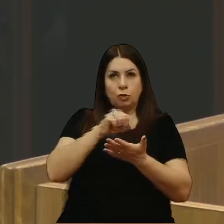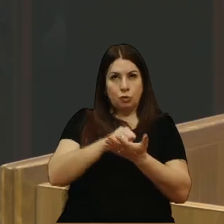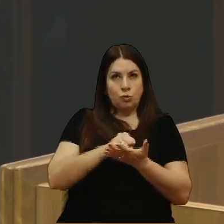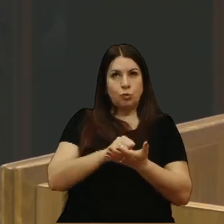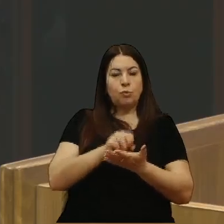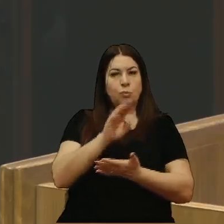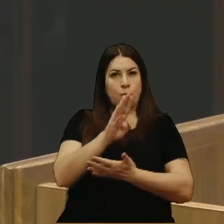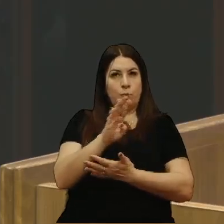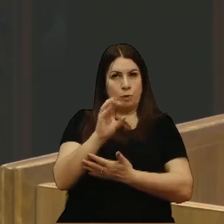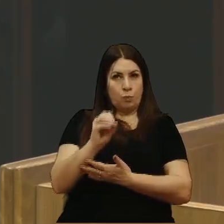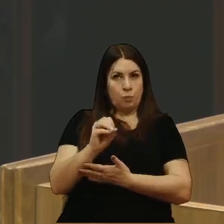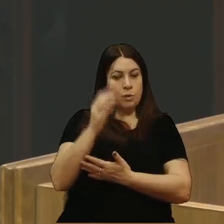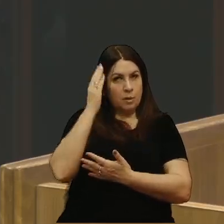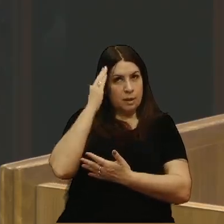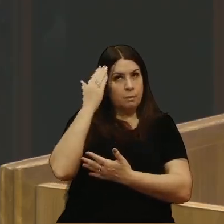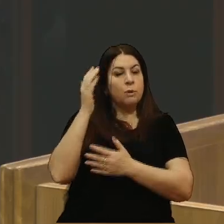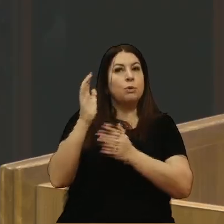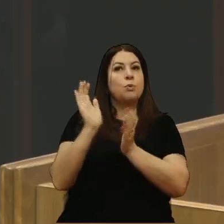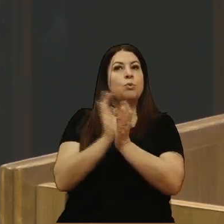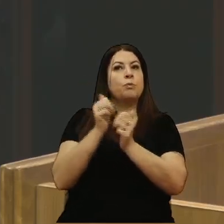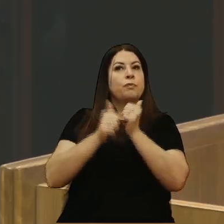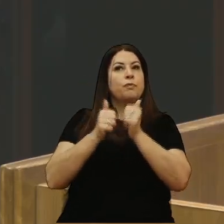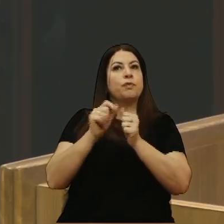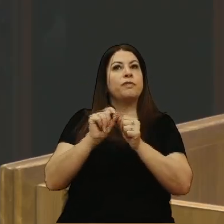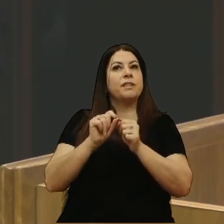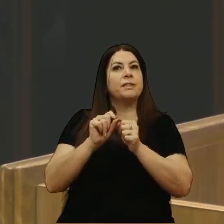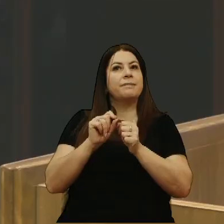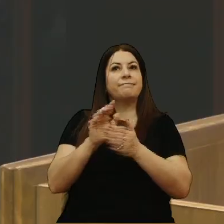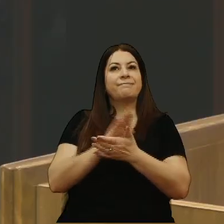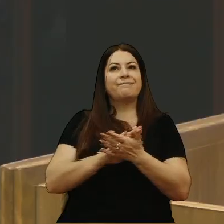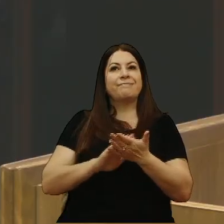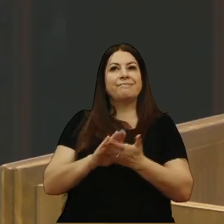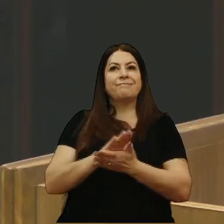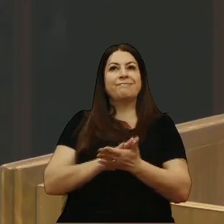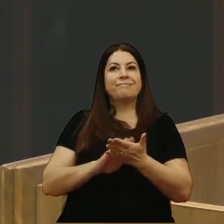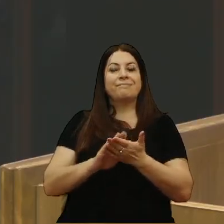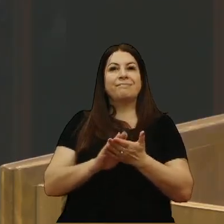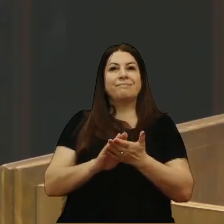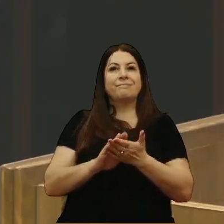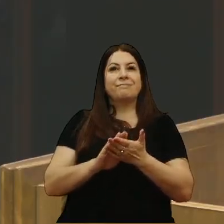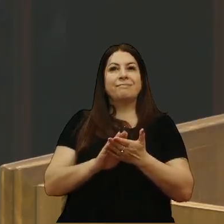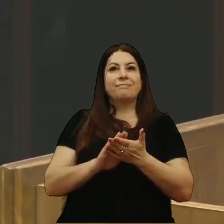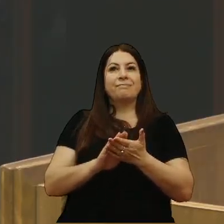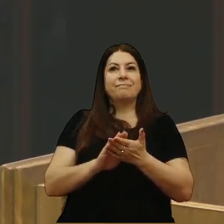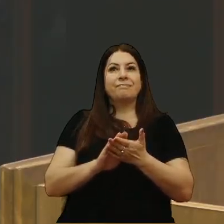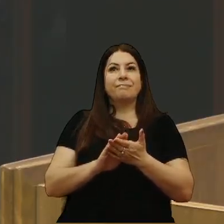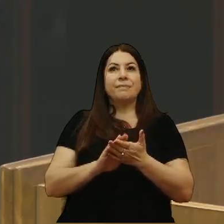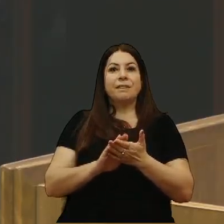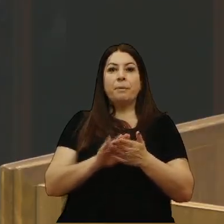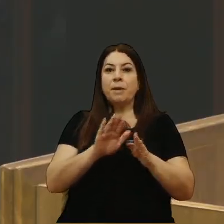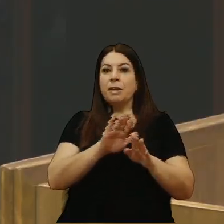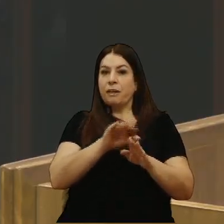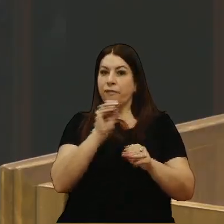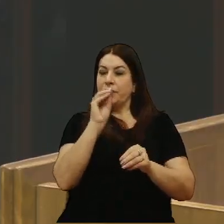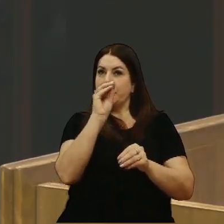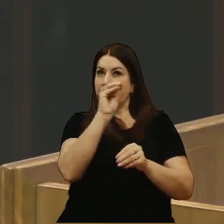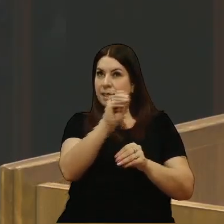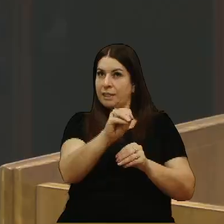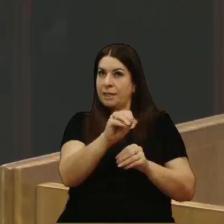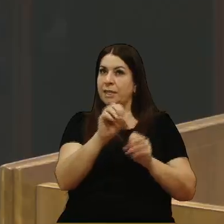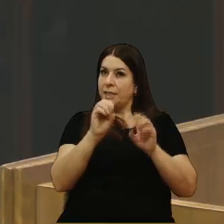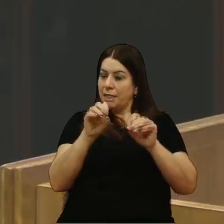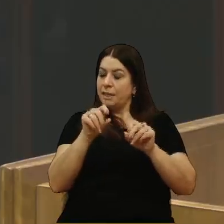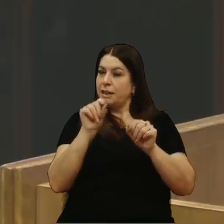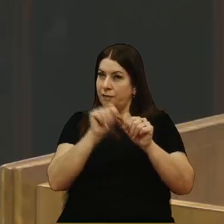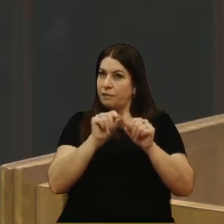ocorrência, e sabe o que o time fez? Nada. Excluiu e fizeram uma postagem. Esse técnico fez